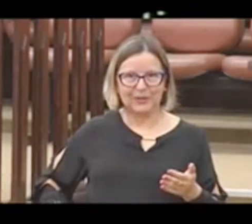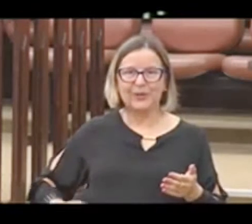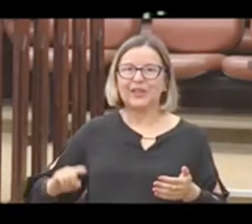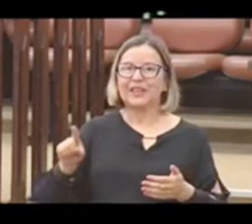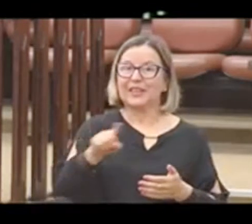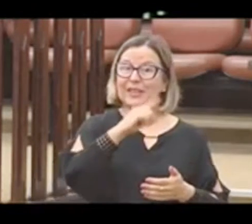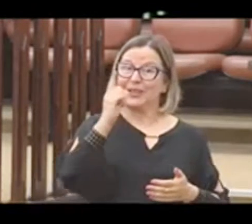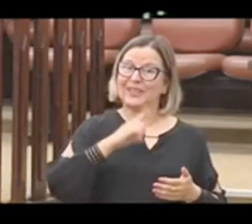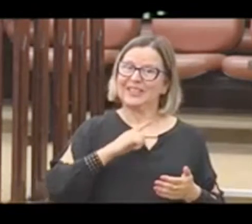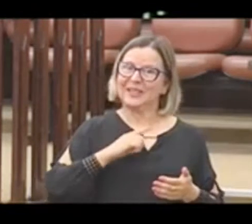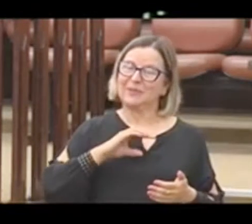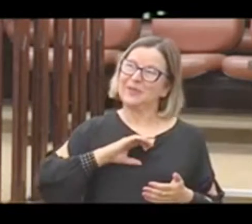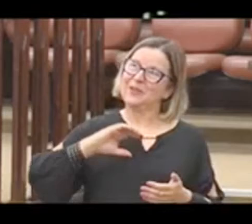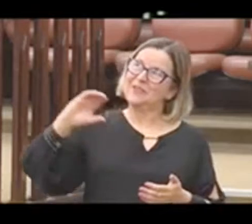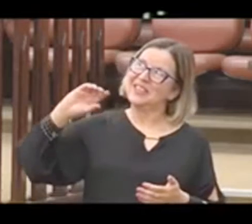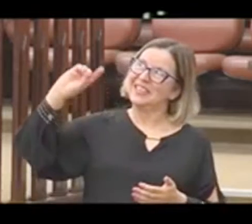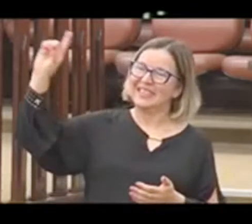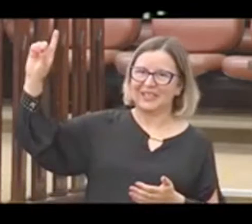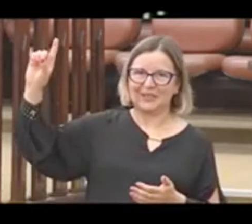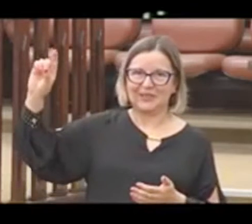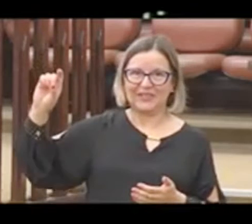tem paz?